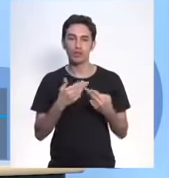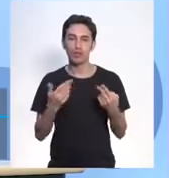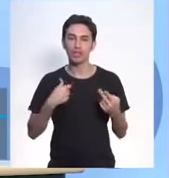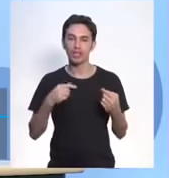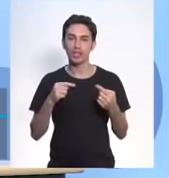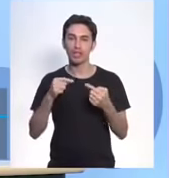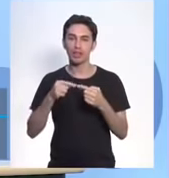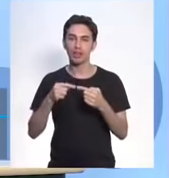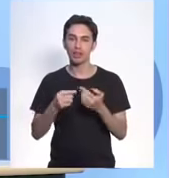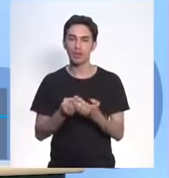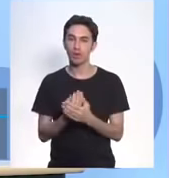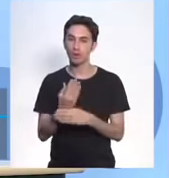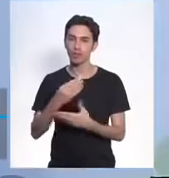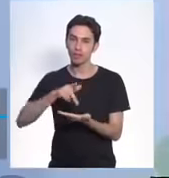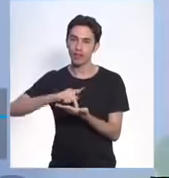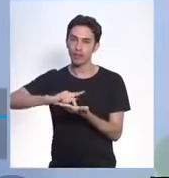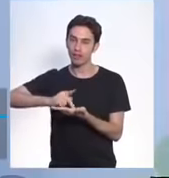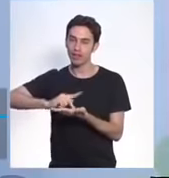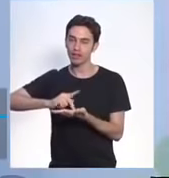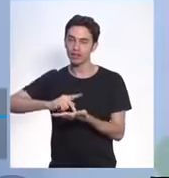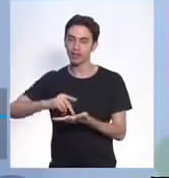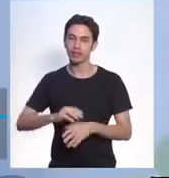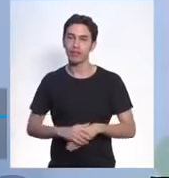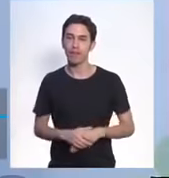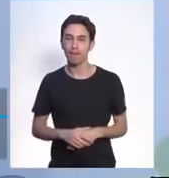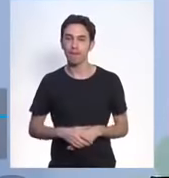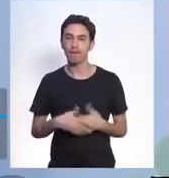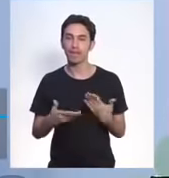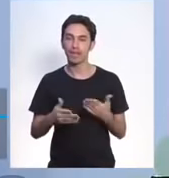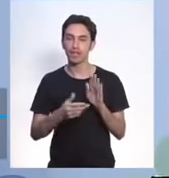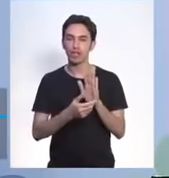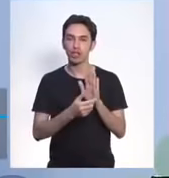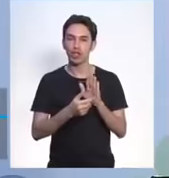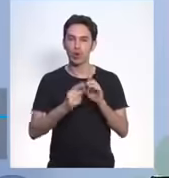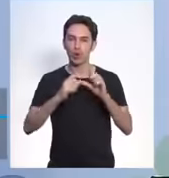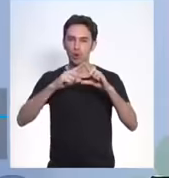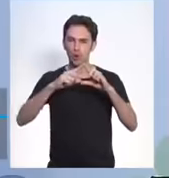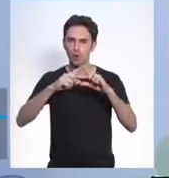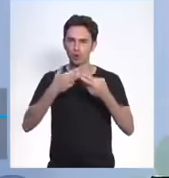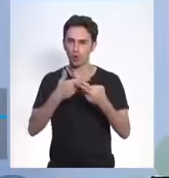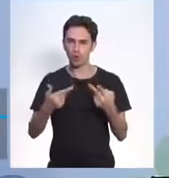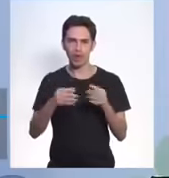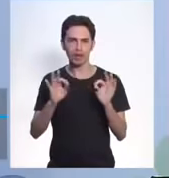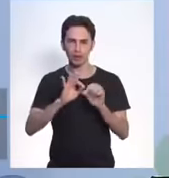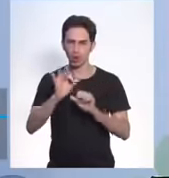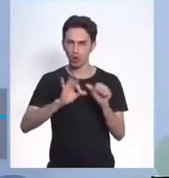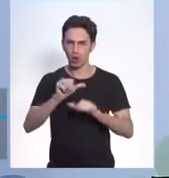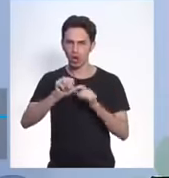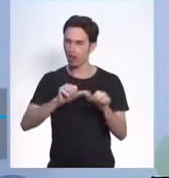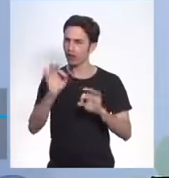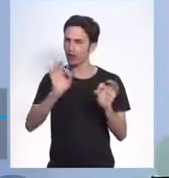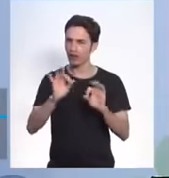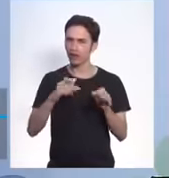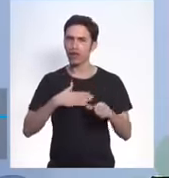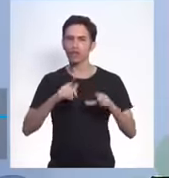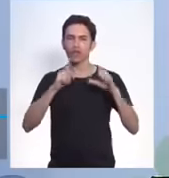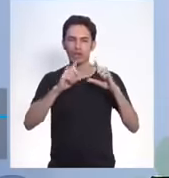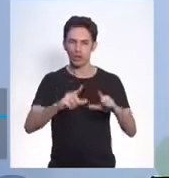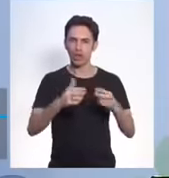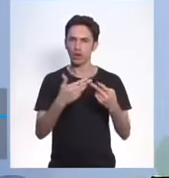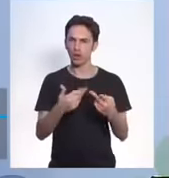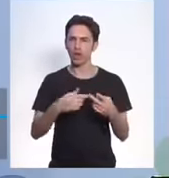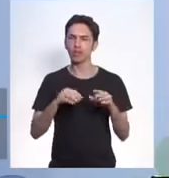que formam os versos essa figura aí e isso mesmo não vou mudar o formato dela ela vai permanecer no mesmo tamanho na mesma área